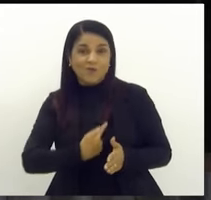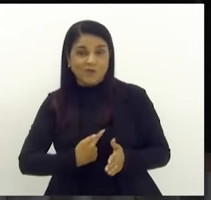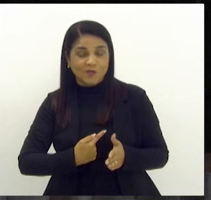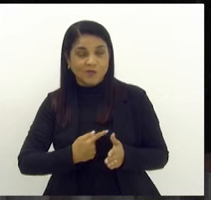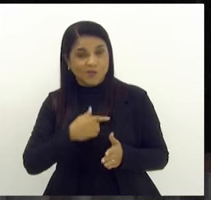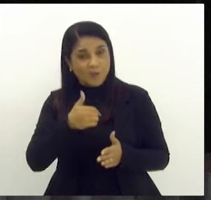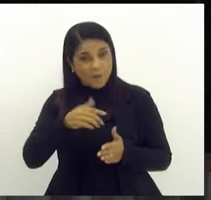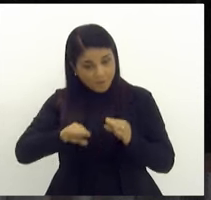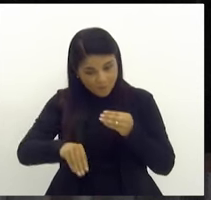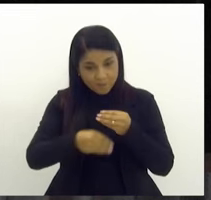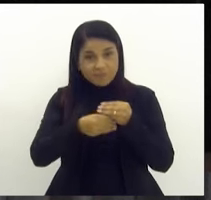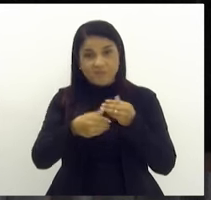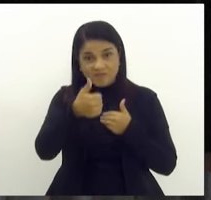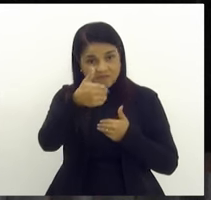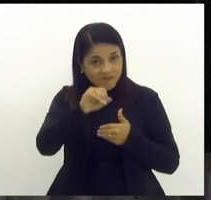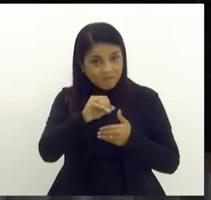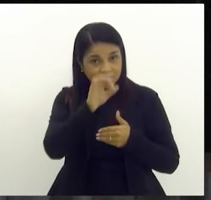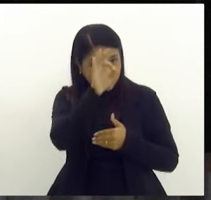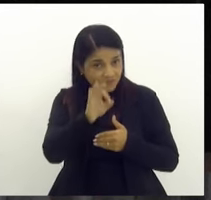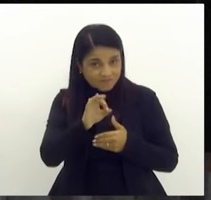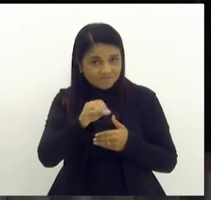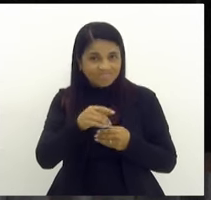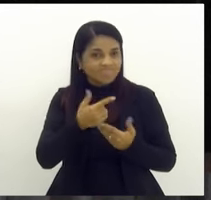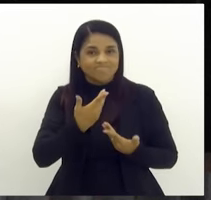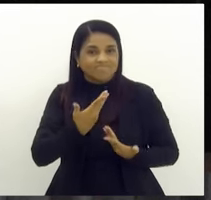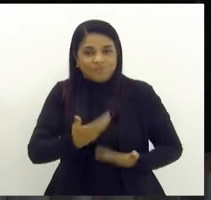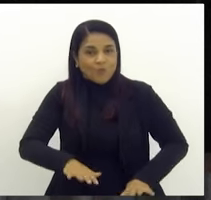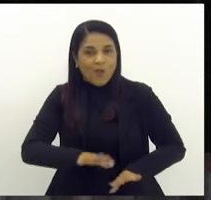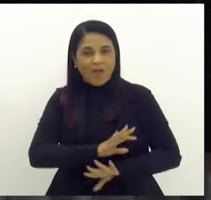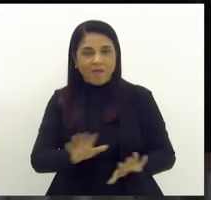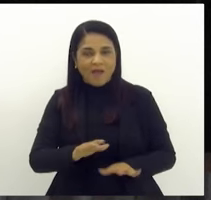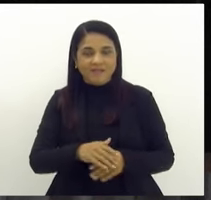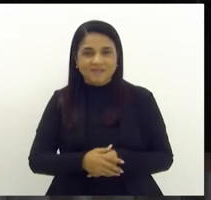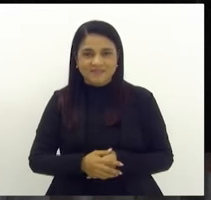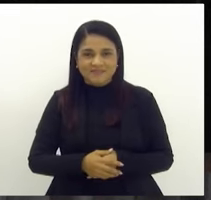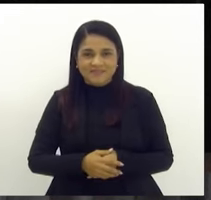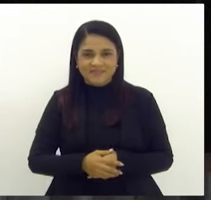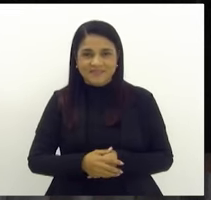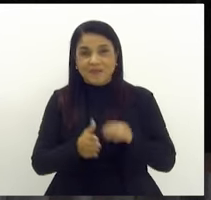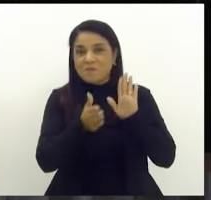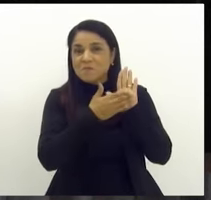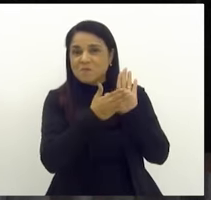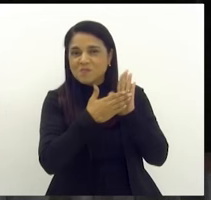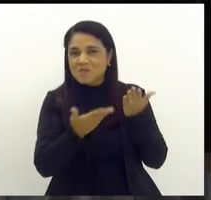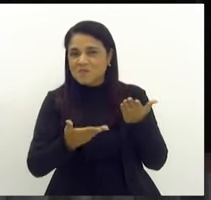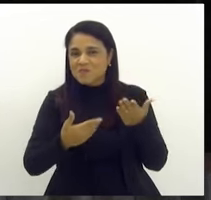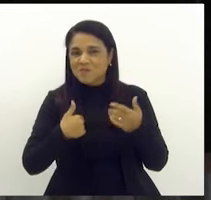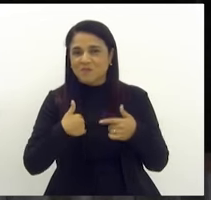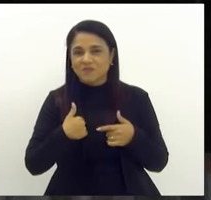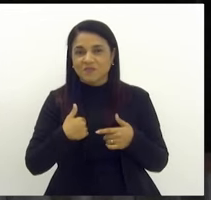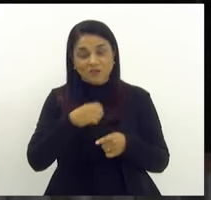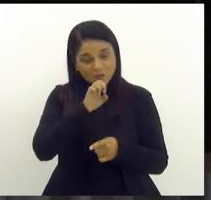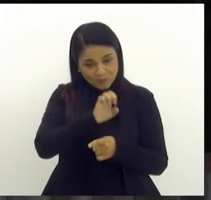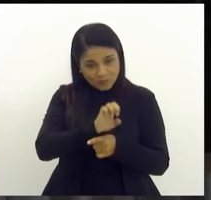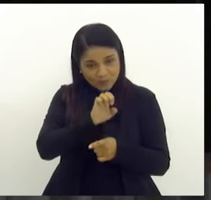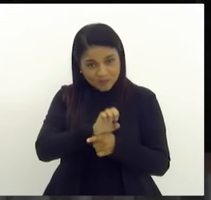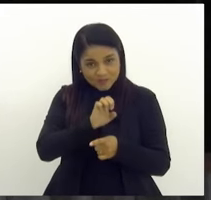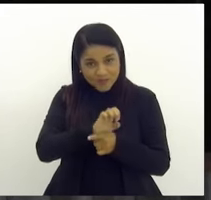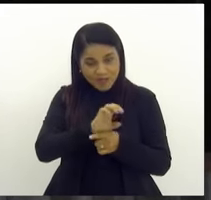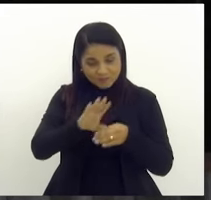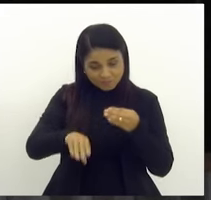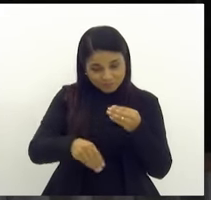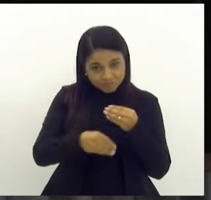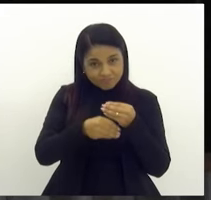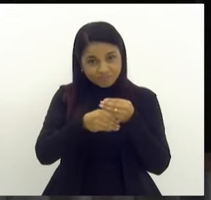mais porque tá aqui ó a mensagem do Governador da contra Olha o que eles propõe da contra parti do estado da forma suplementar da